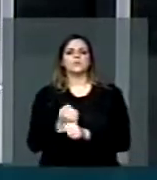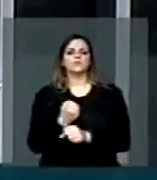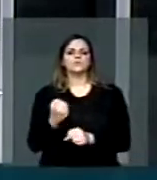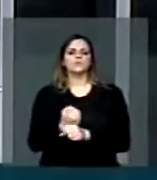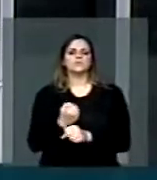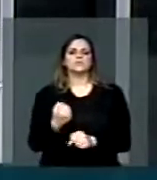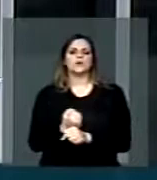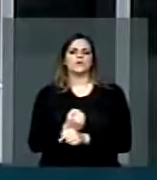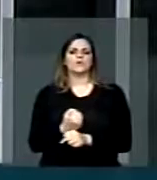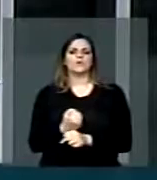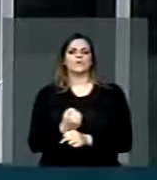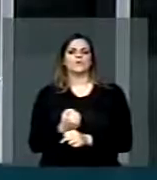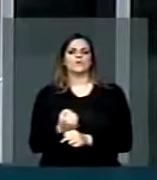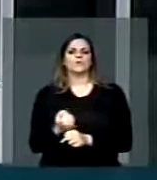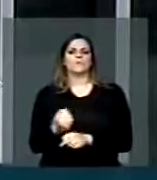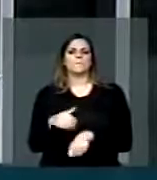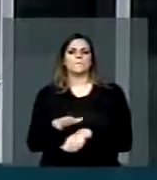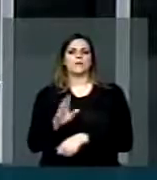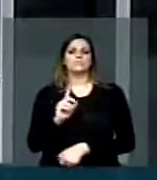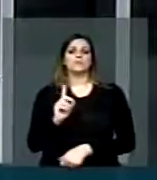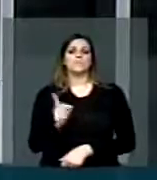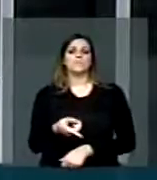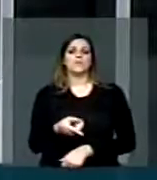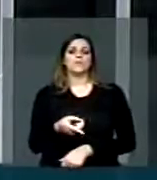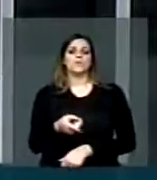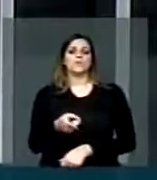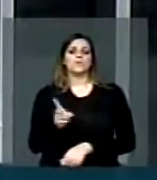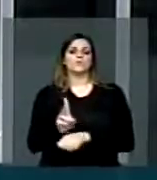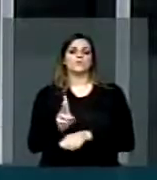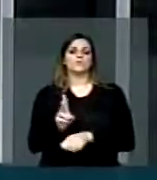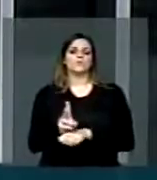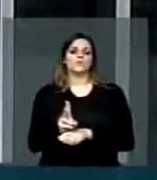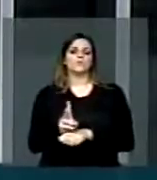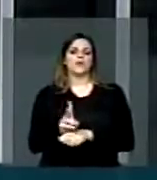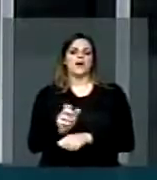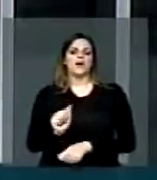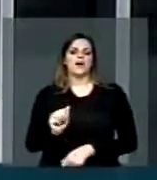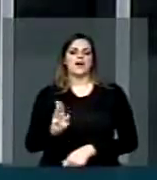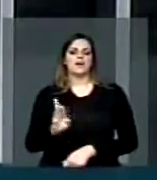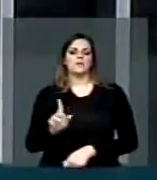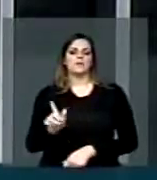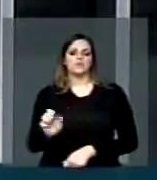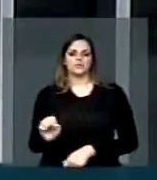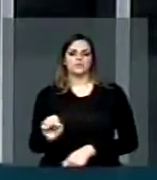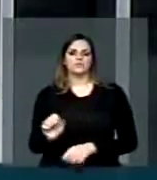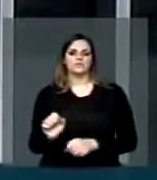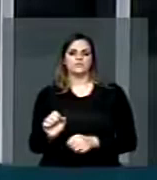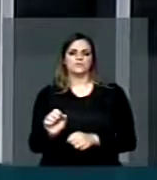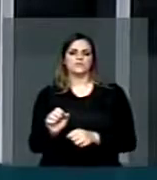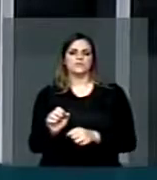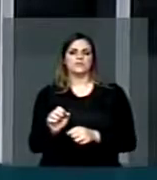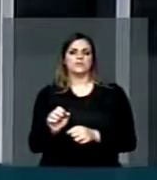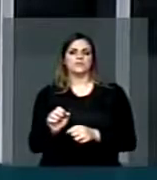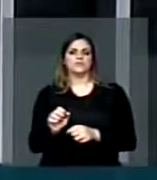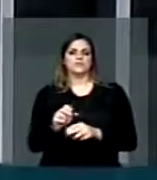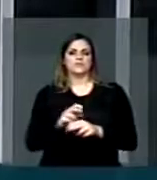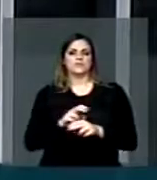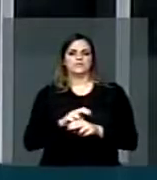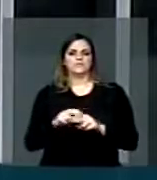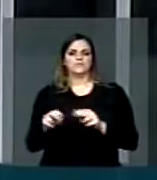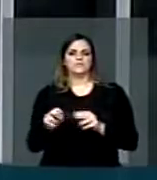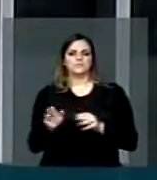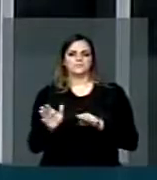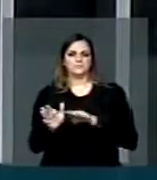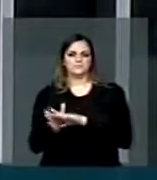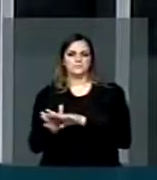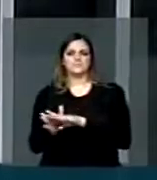e instalação de mais de 1.000 abrigos, para estações e, sobretudo, recursos que serão destinados para a